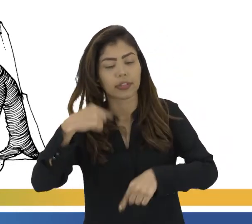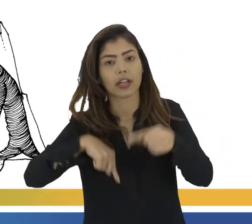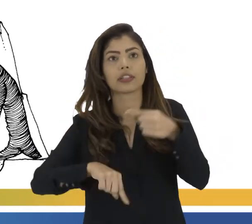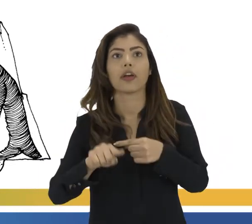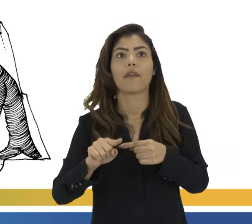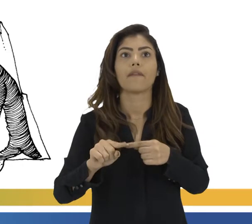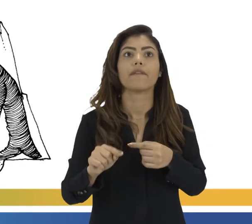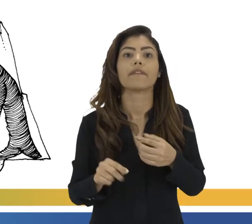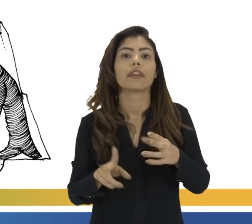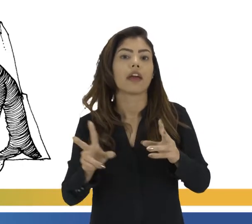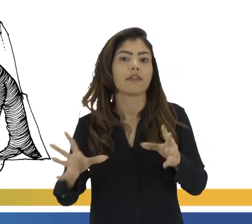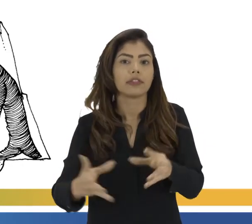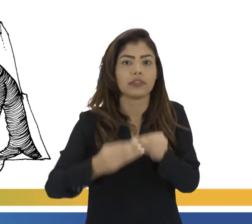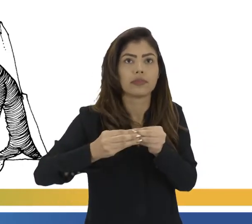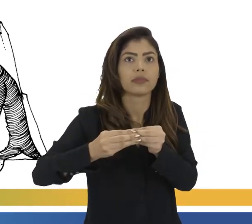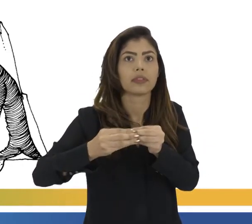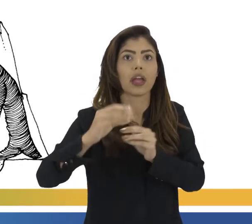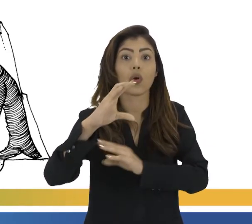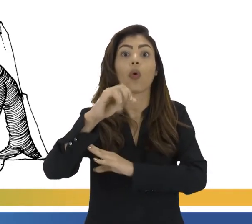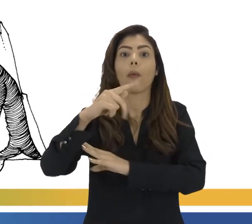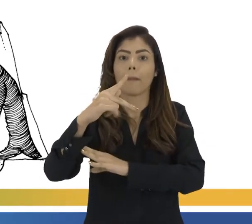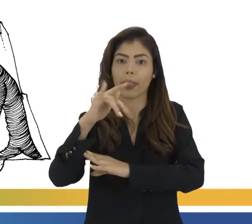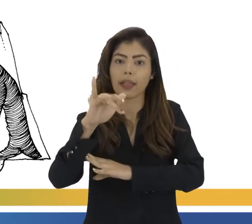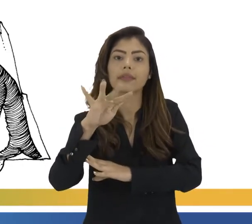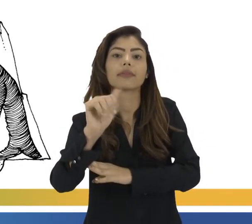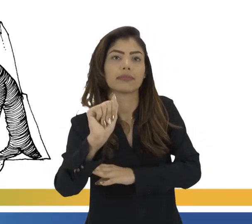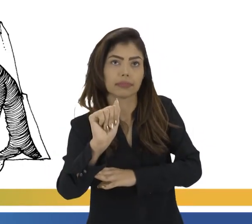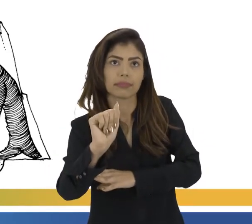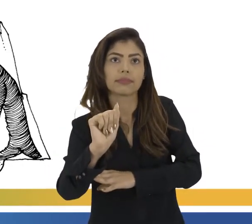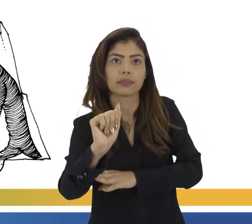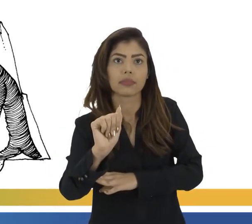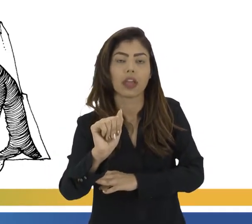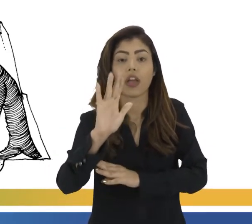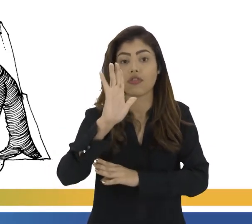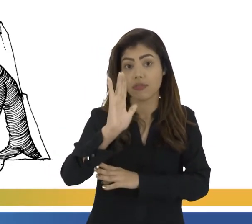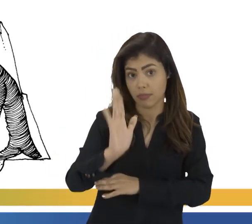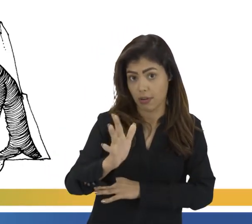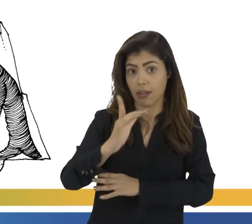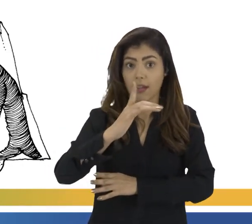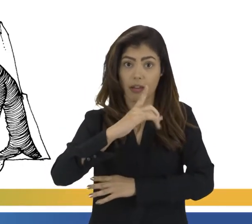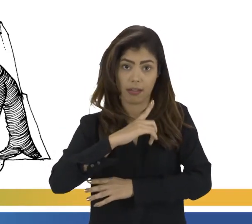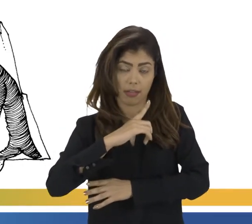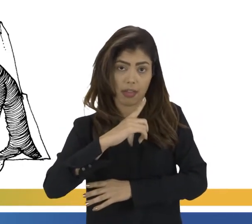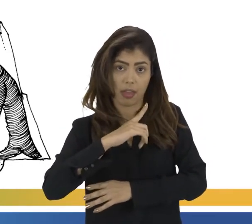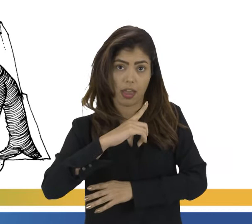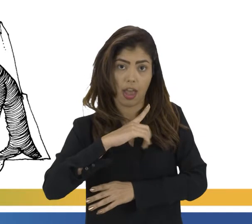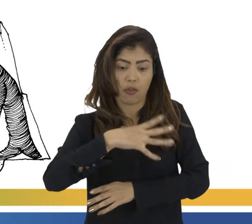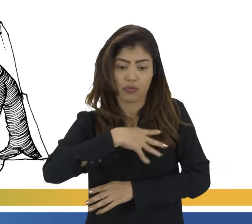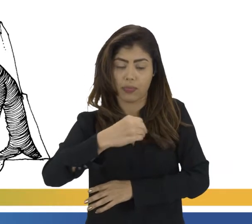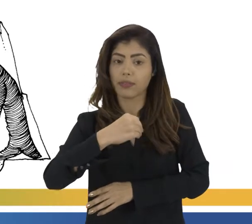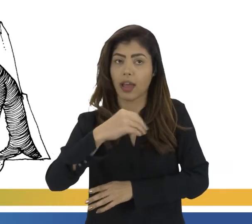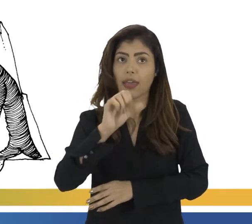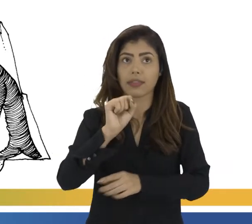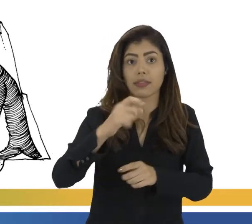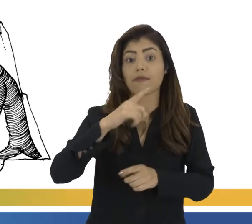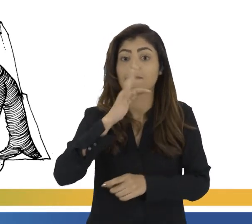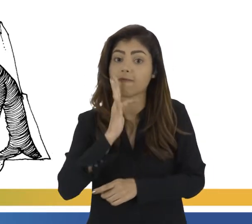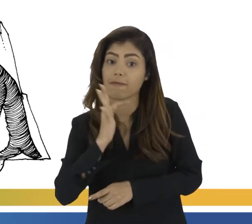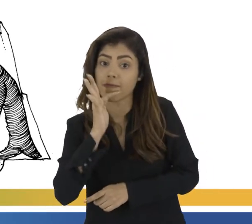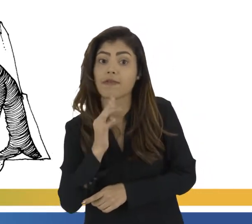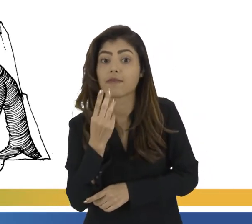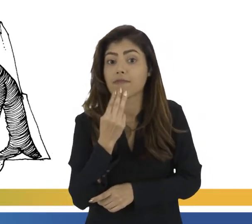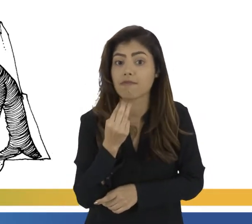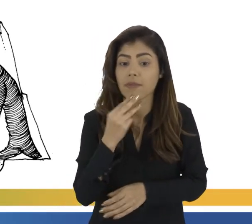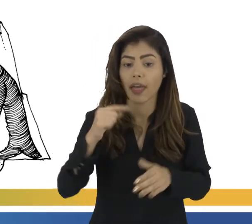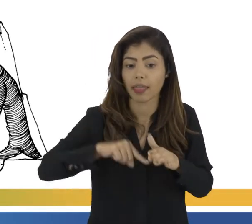fechada, dupla e completa, certo? Aí a reprodução, ela é sexuada, né, com fecundação